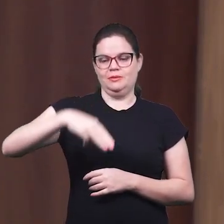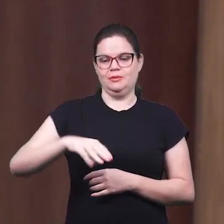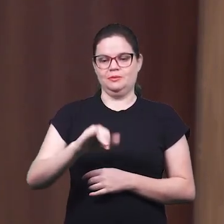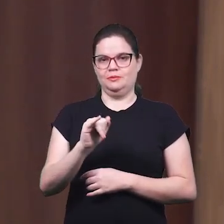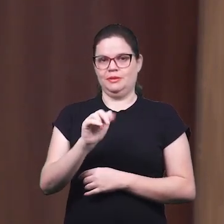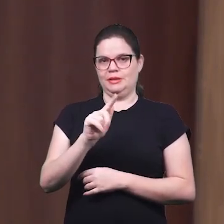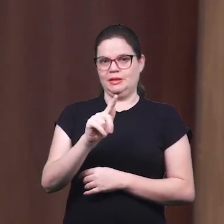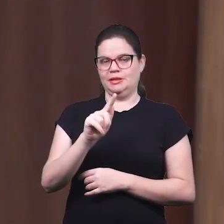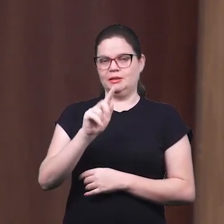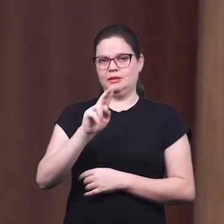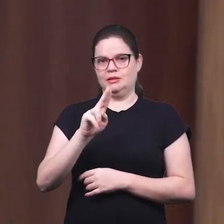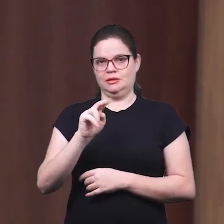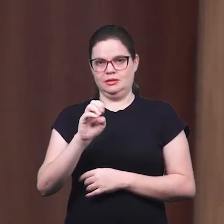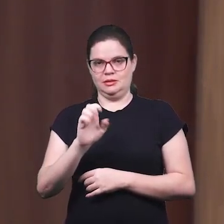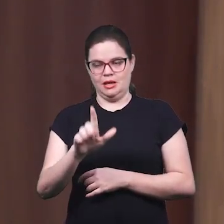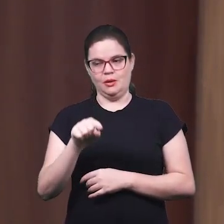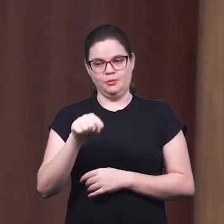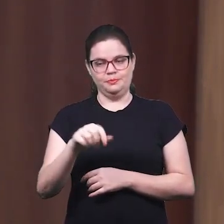e Elina.